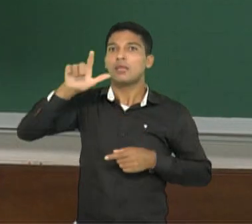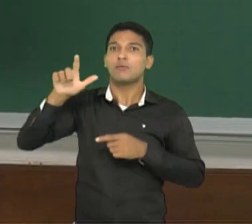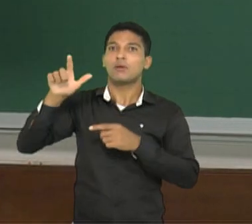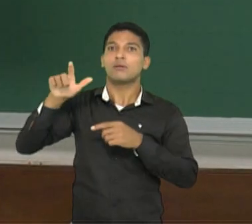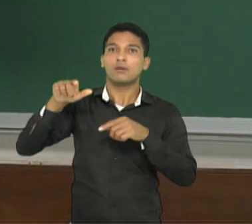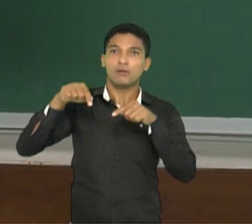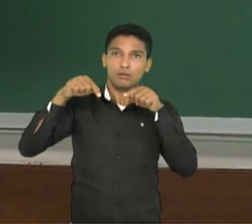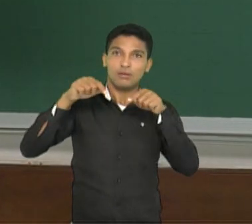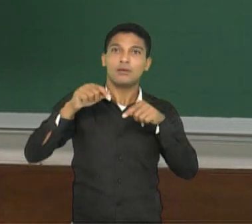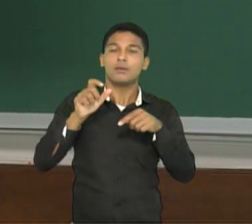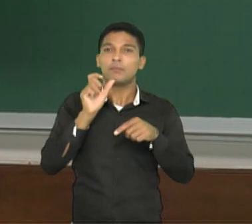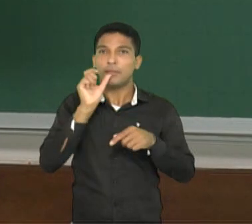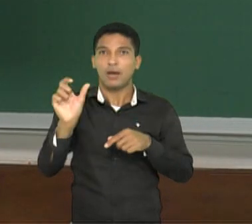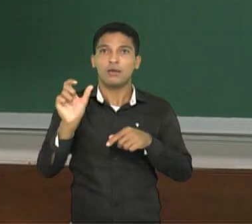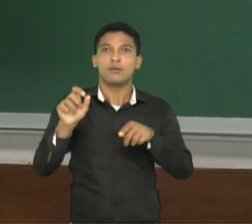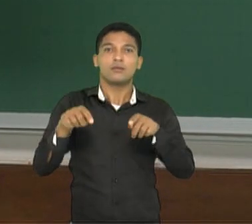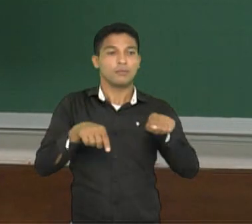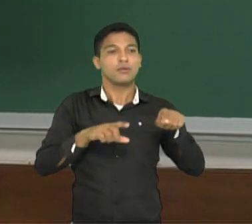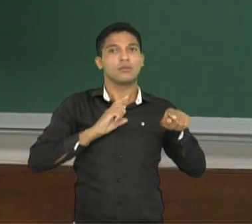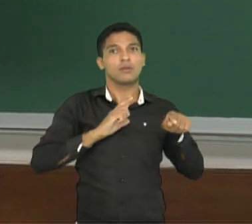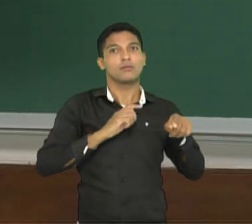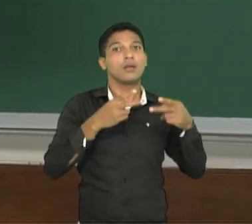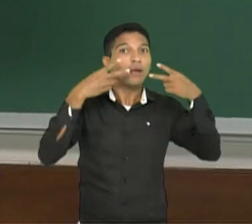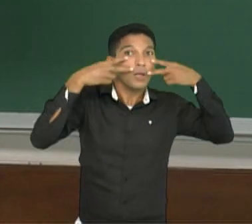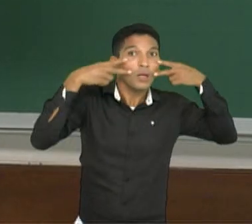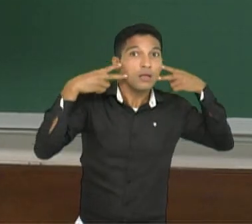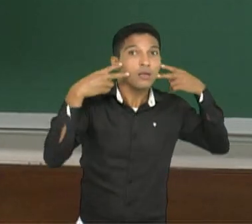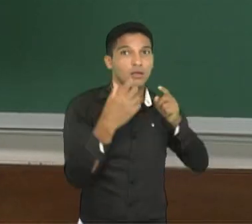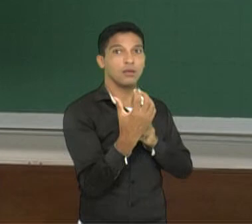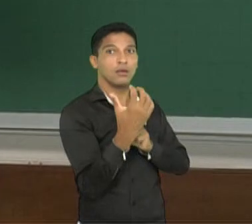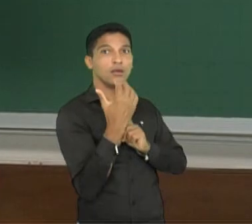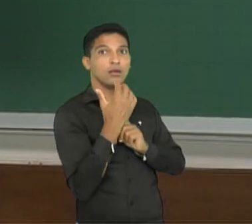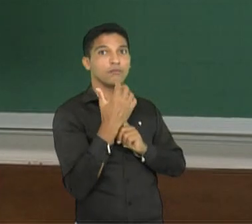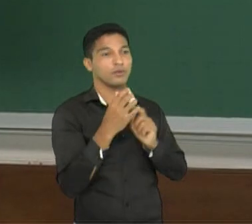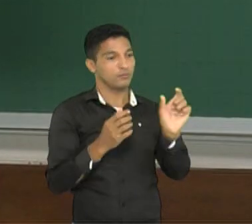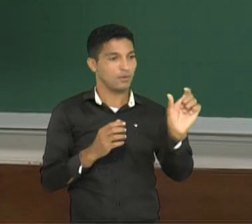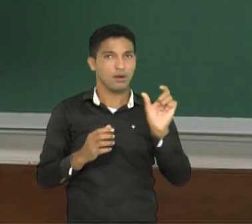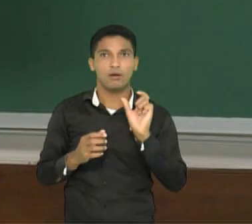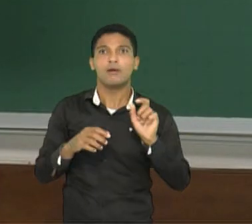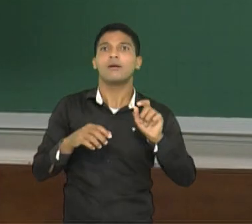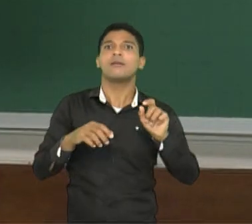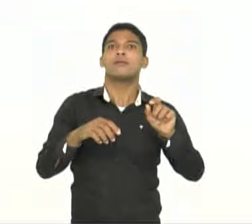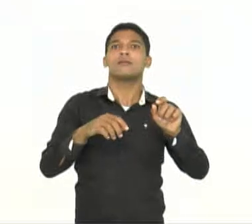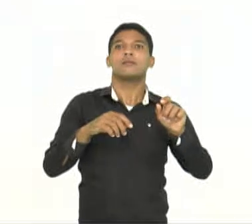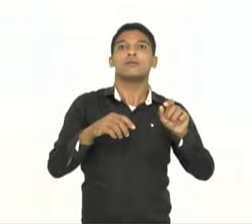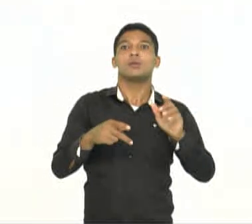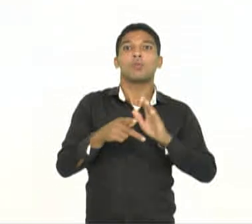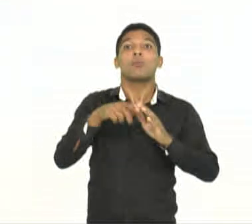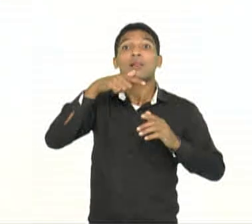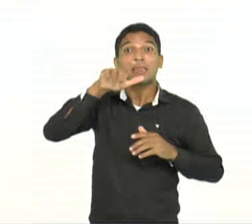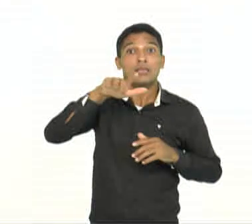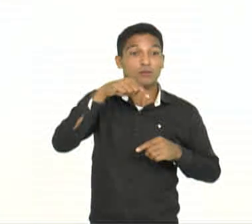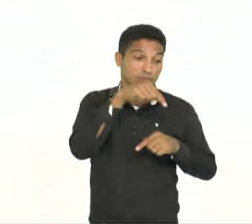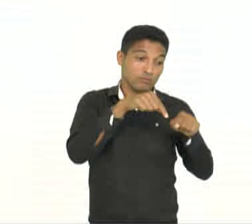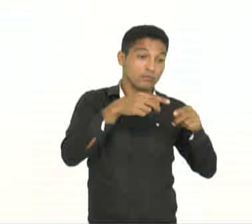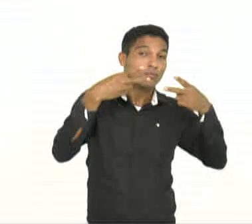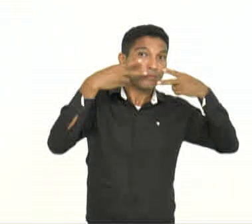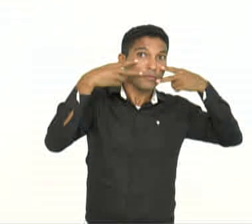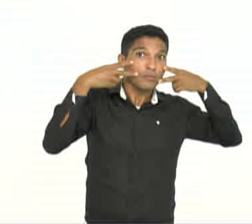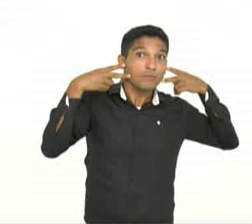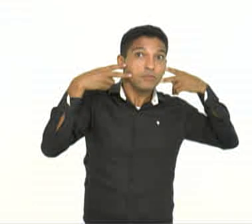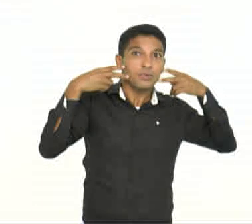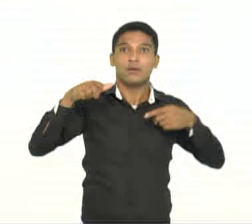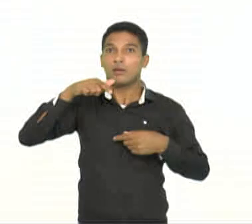indígena, né? E aí, para fechar esta parte ali, na questão do Sudeste, o que nós vamos ter de